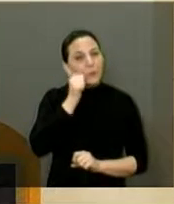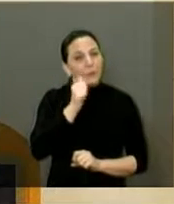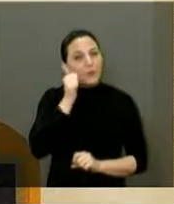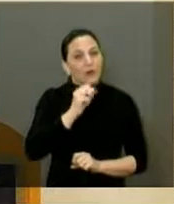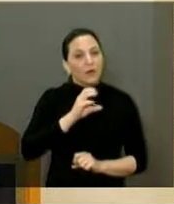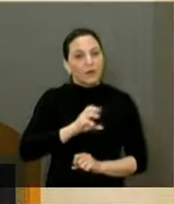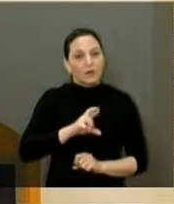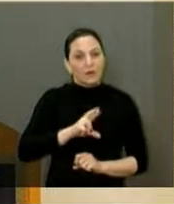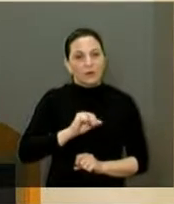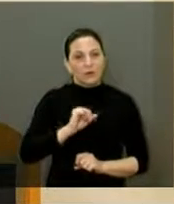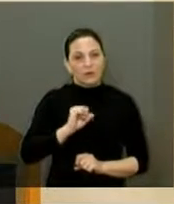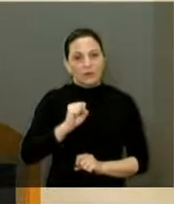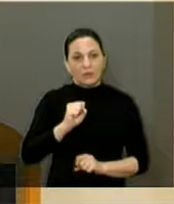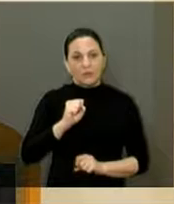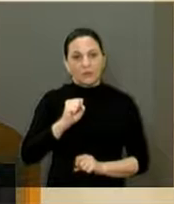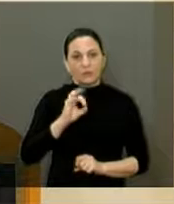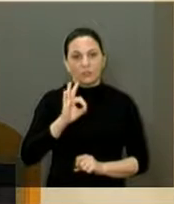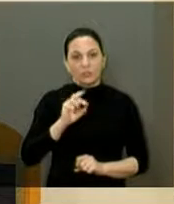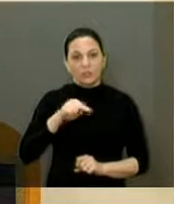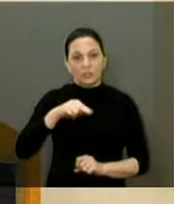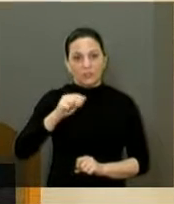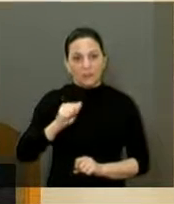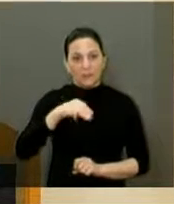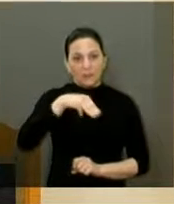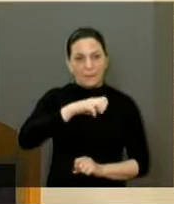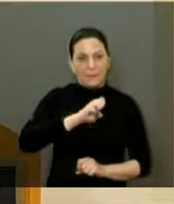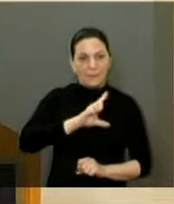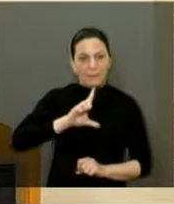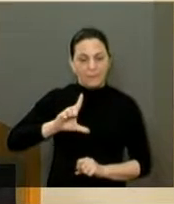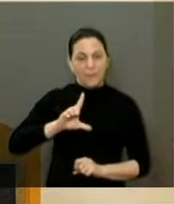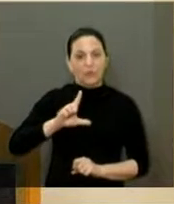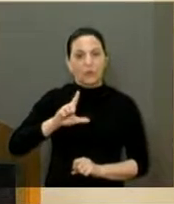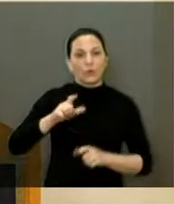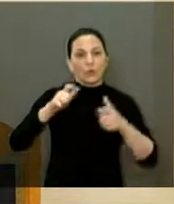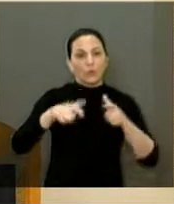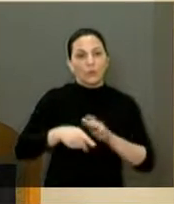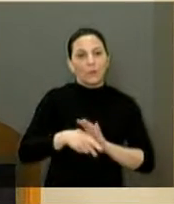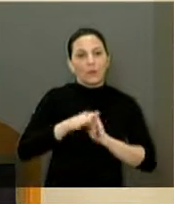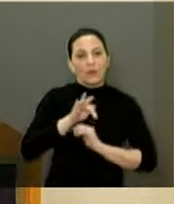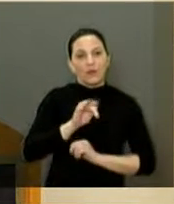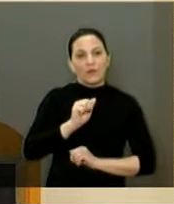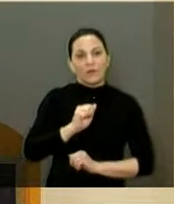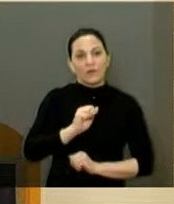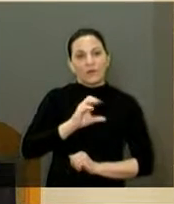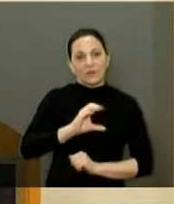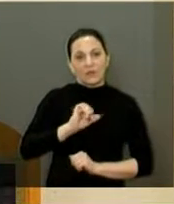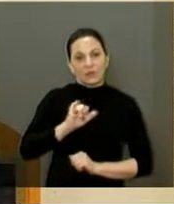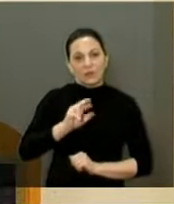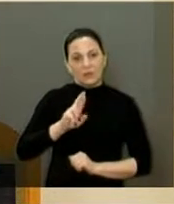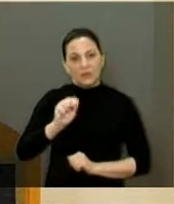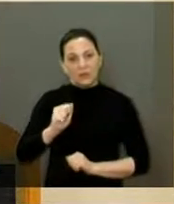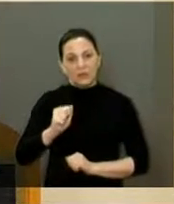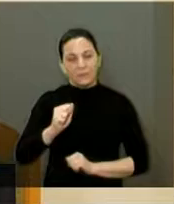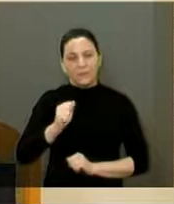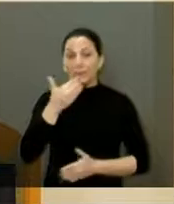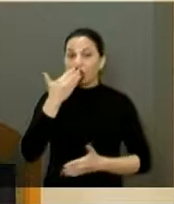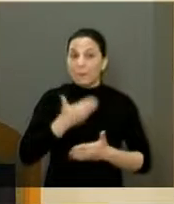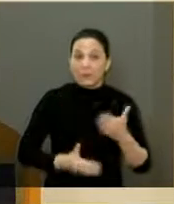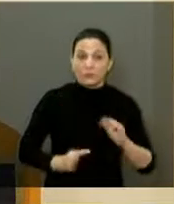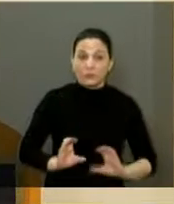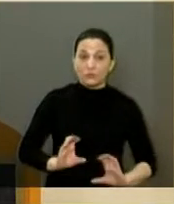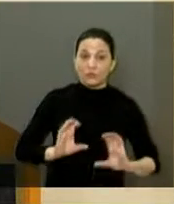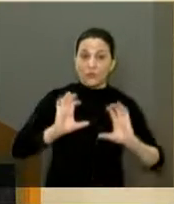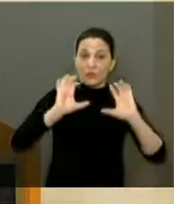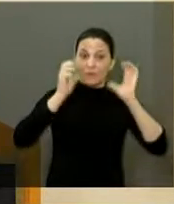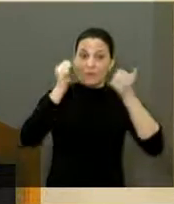estará presente a cantora cristina mel lá na face e com certeza não perca de grande evento será na